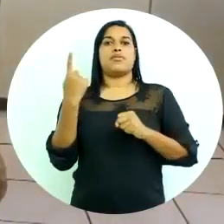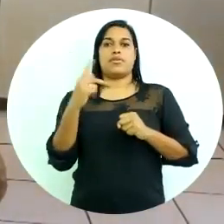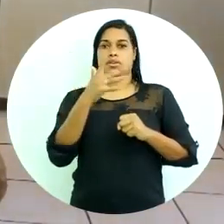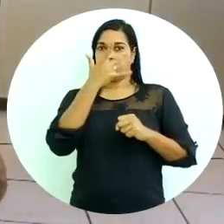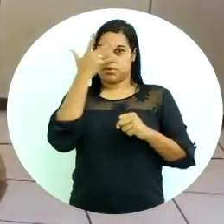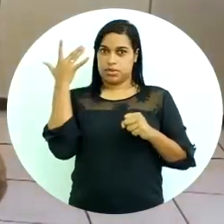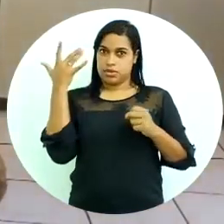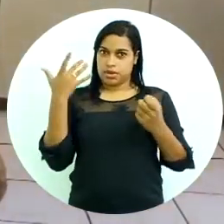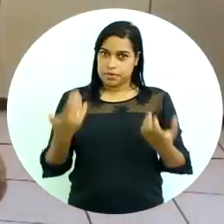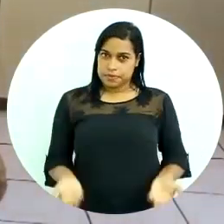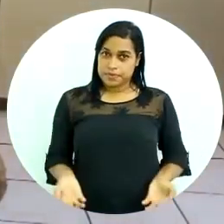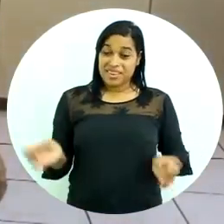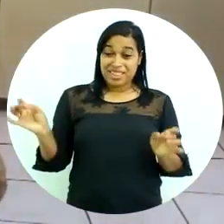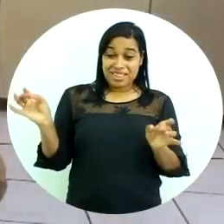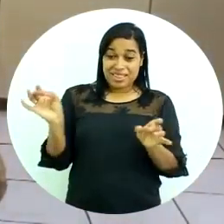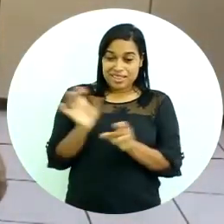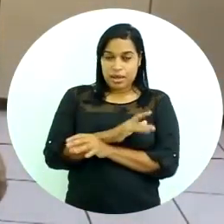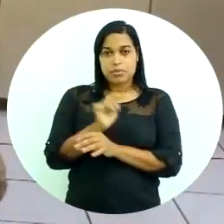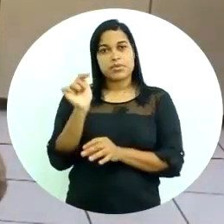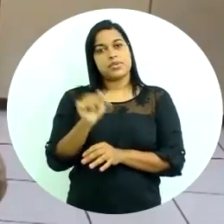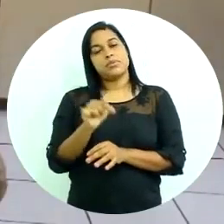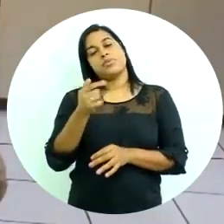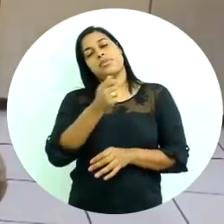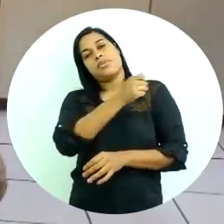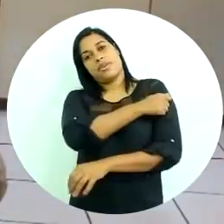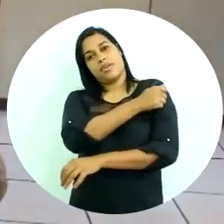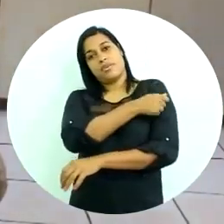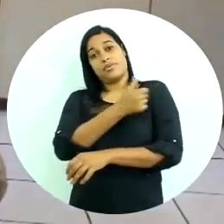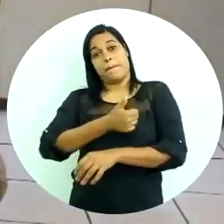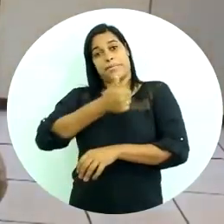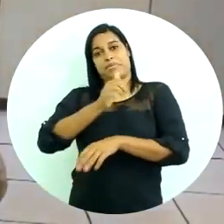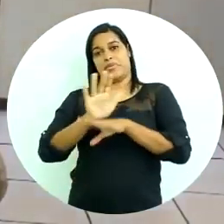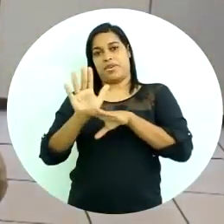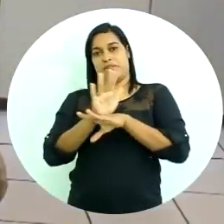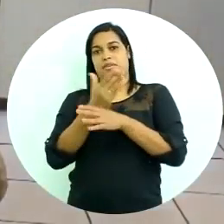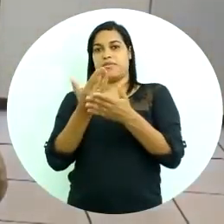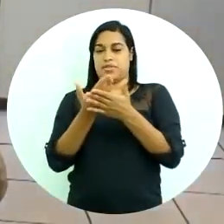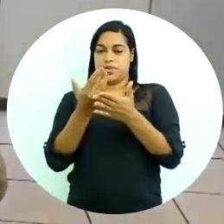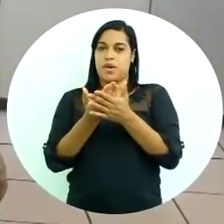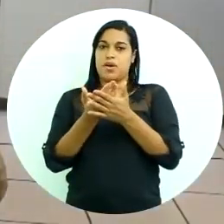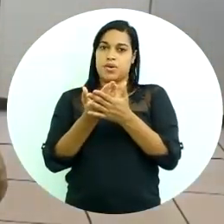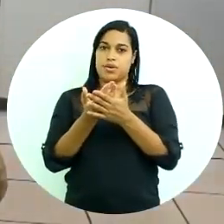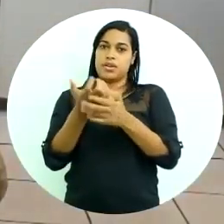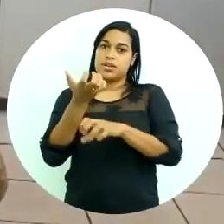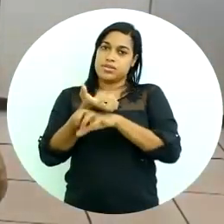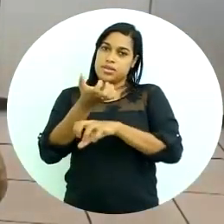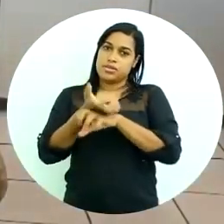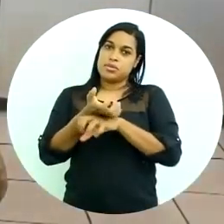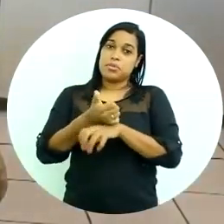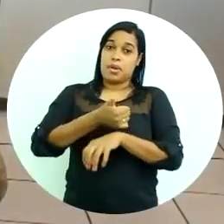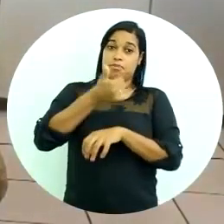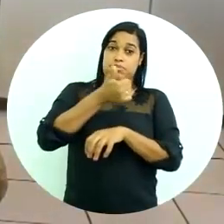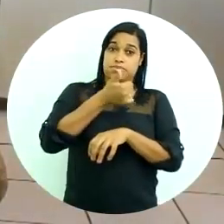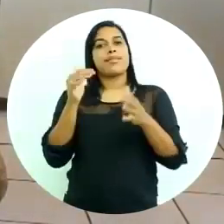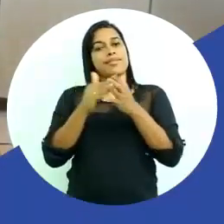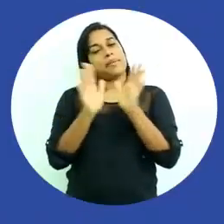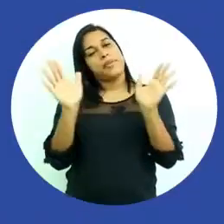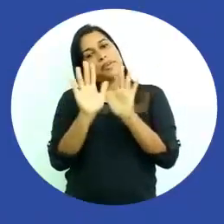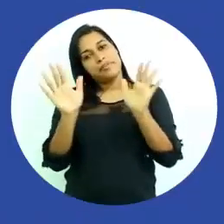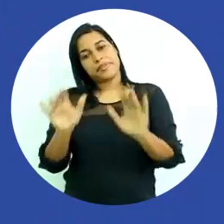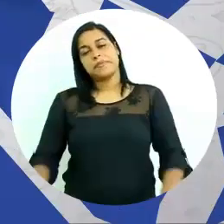vítima. Terminamos aqui, alunos, essa primeira videoaula da disciplina de Primeiros Socorros. Até